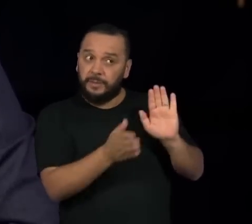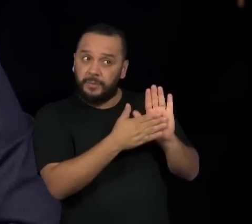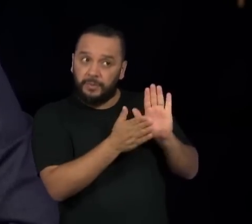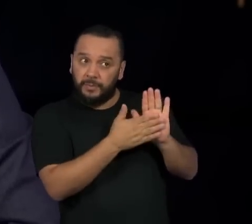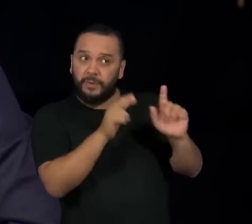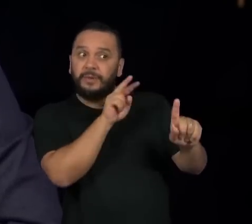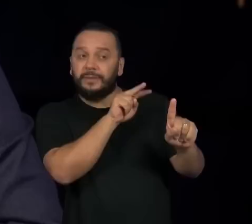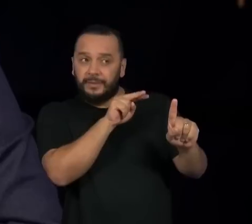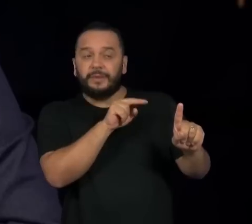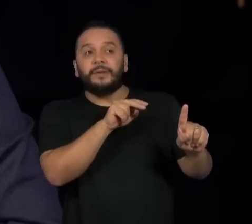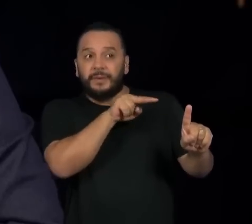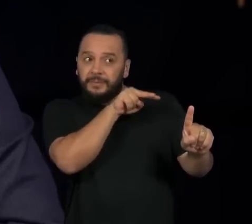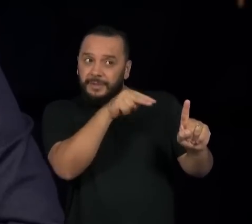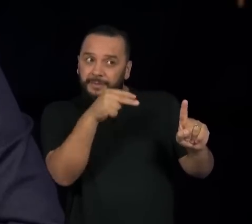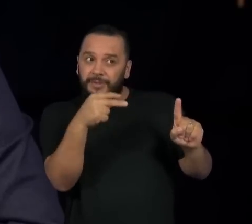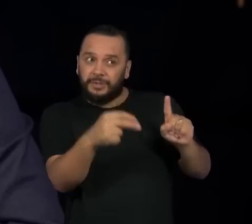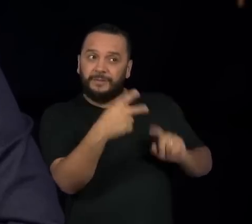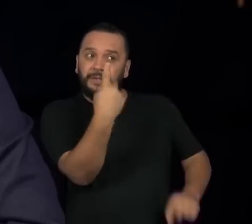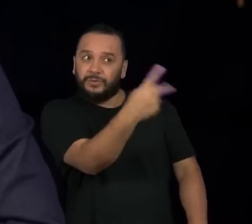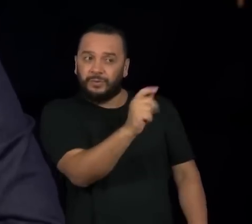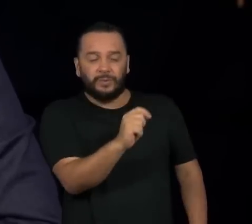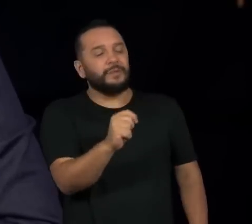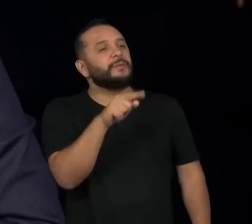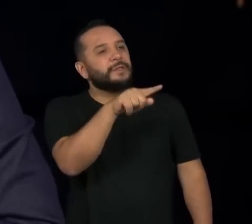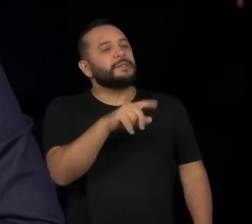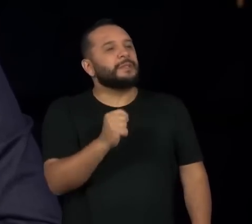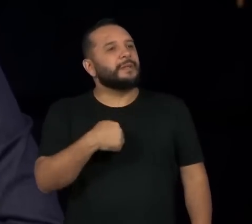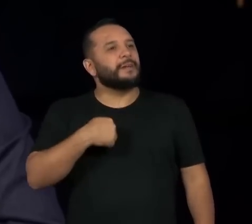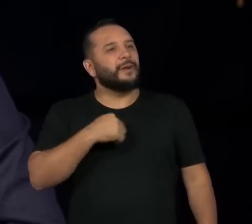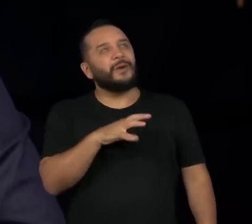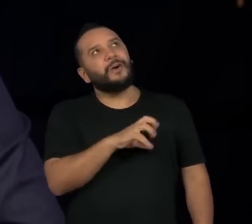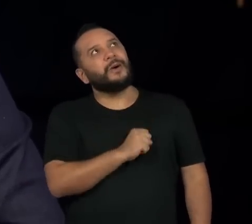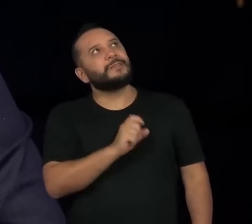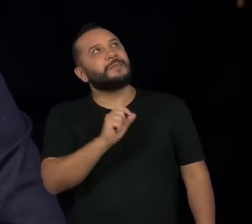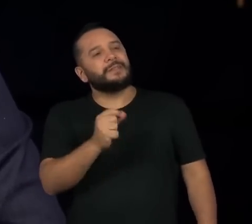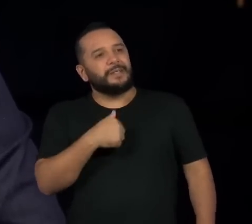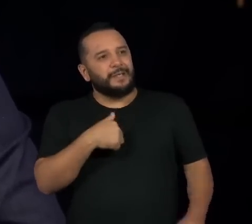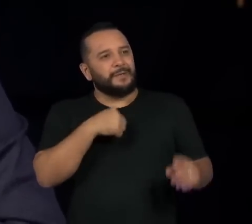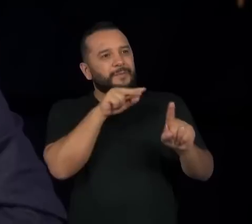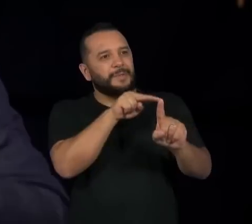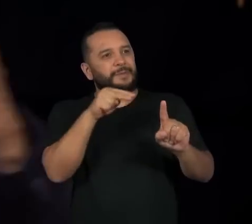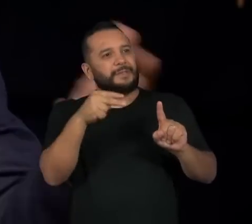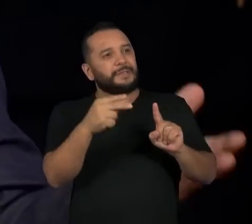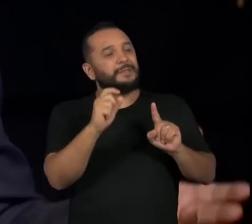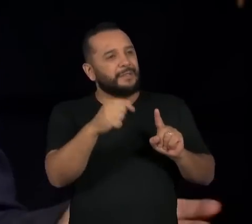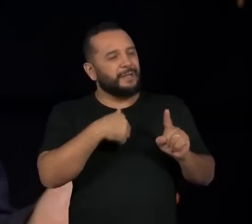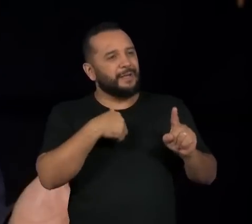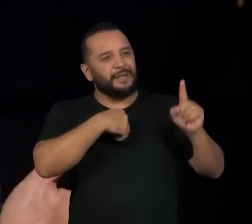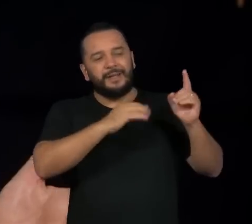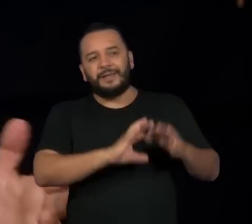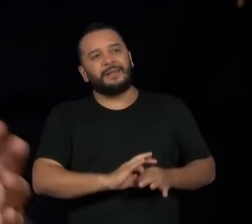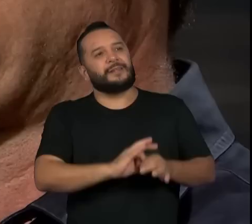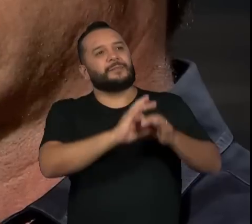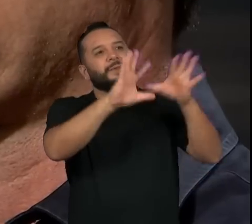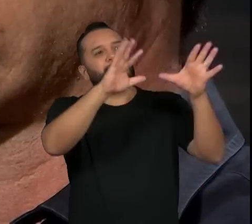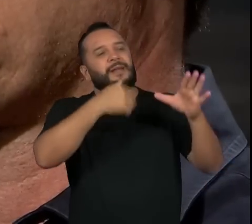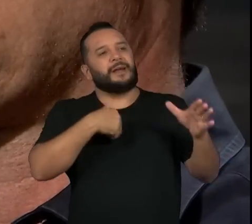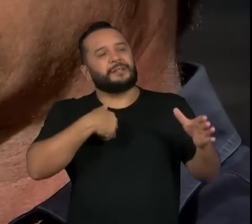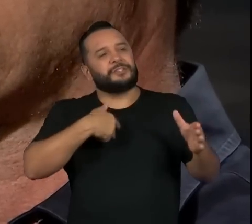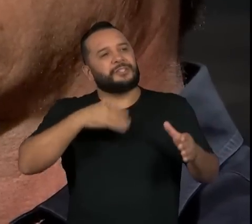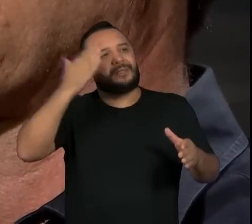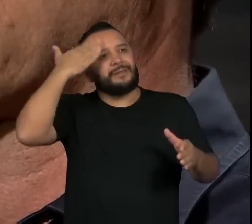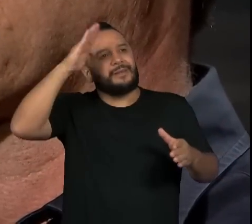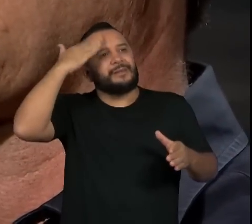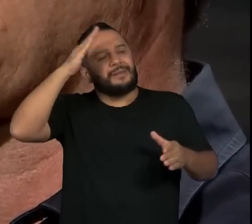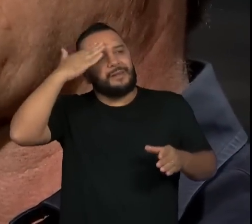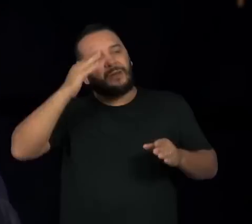que isso é importante. Eu gosto muito dessa visão de liberdade de traduzir o que está acontecendo. Aí a gente